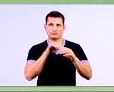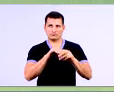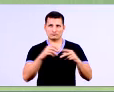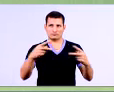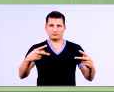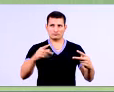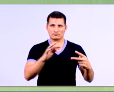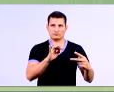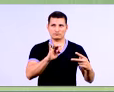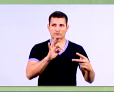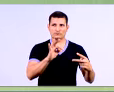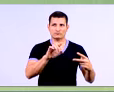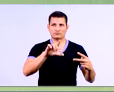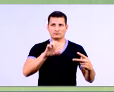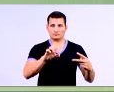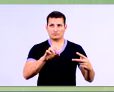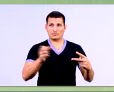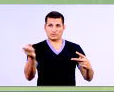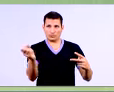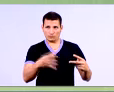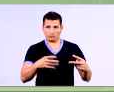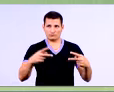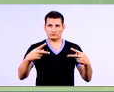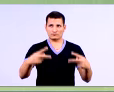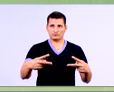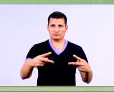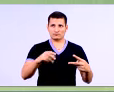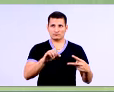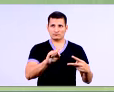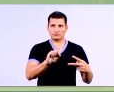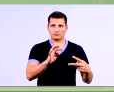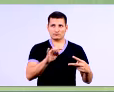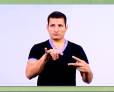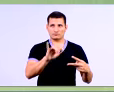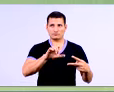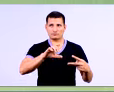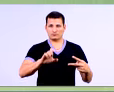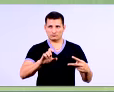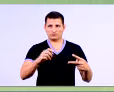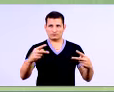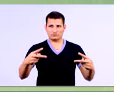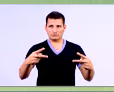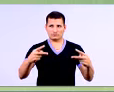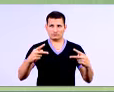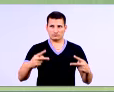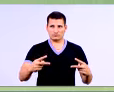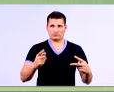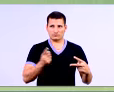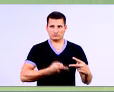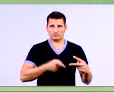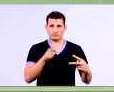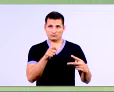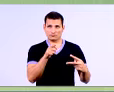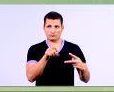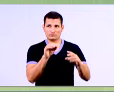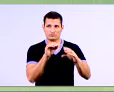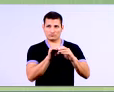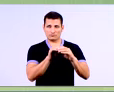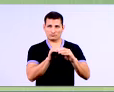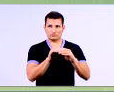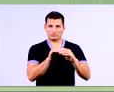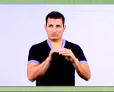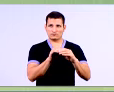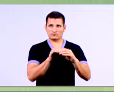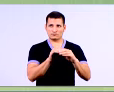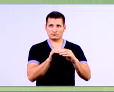chamada style, que abre e fecha. Aqui dentro